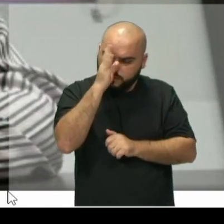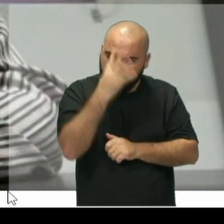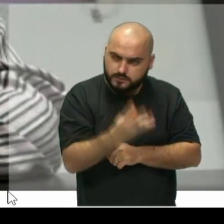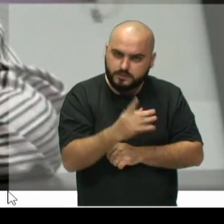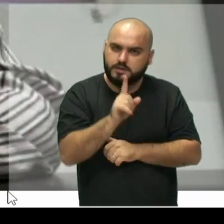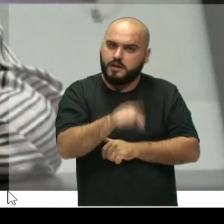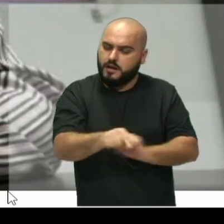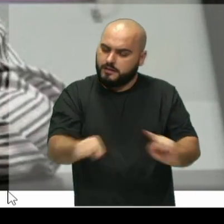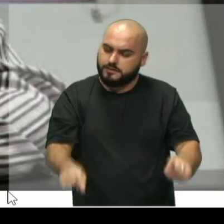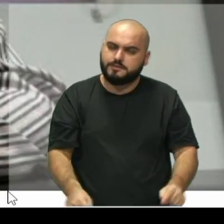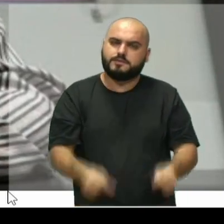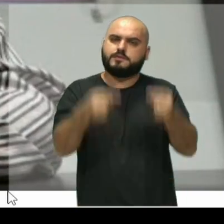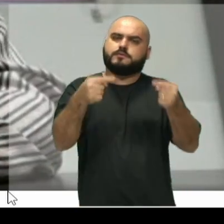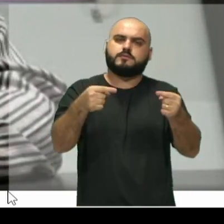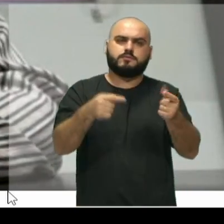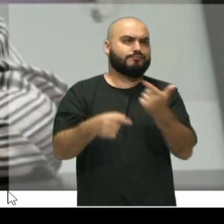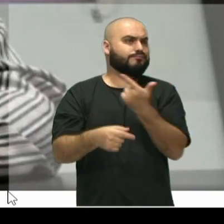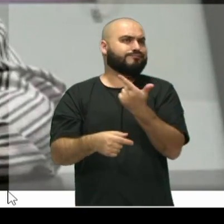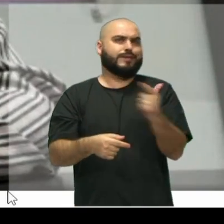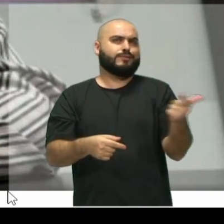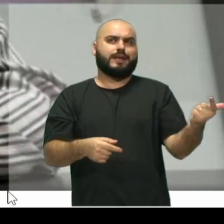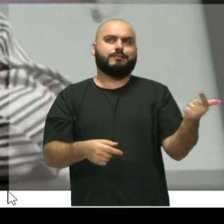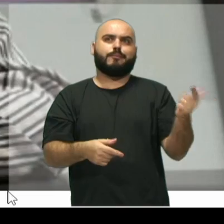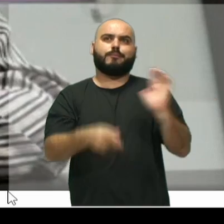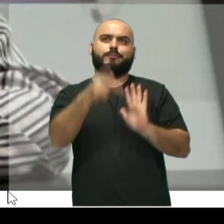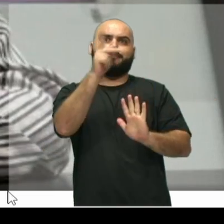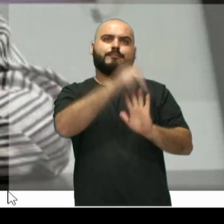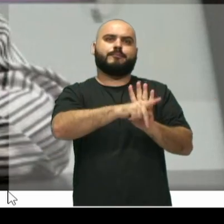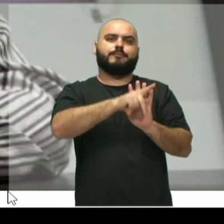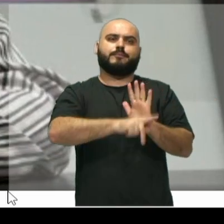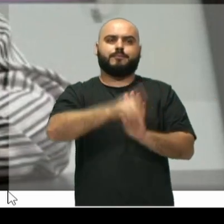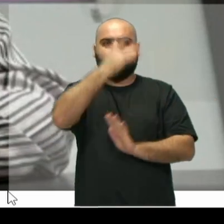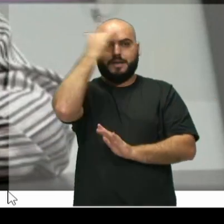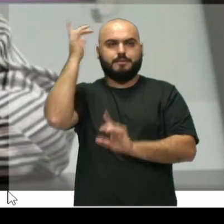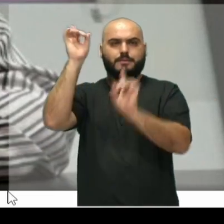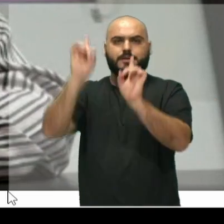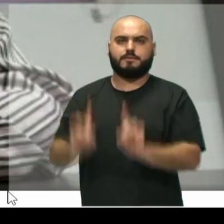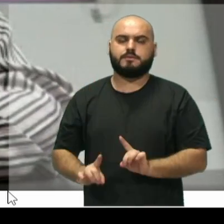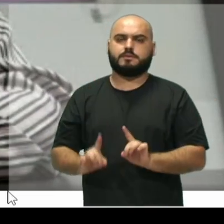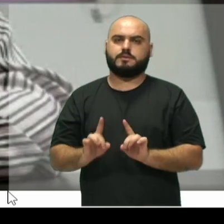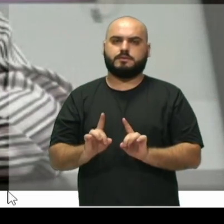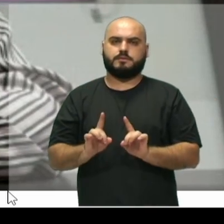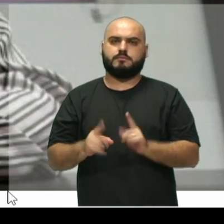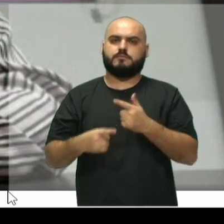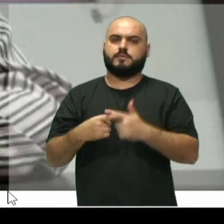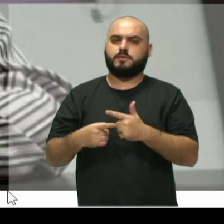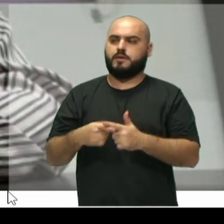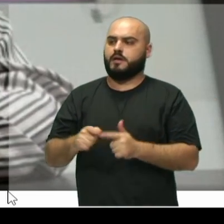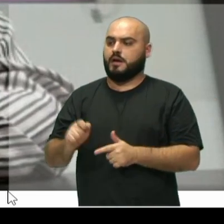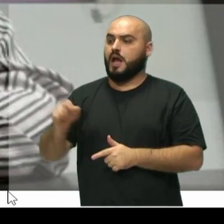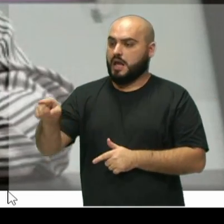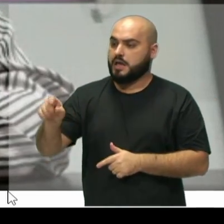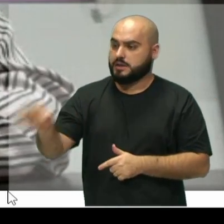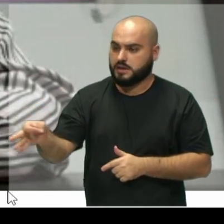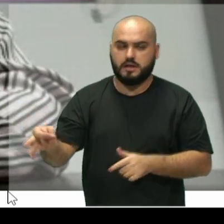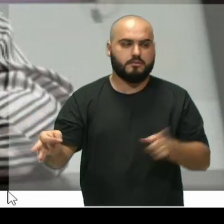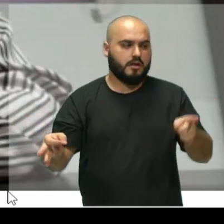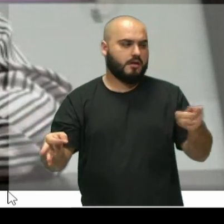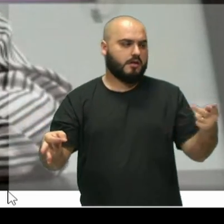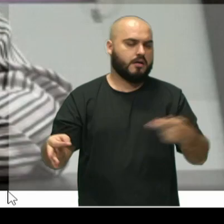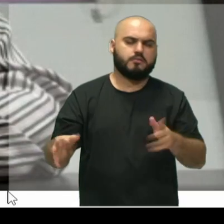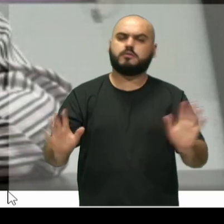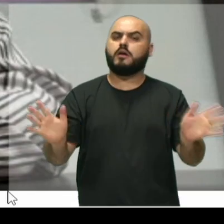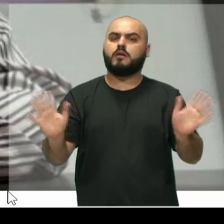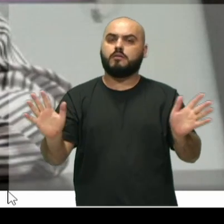grande desafio, não há uma receita pronta para tratar a pessoa com deficiência, porque funcionou como funciona com outra, né? Nós, pessoas com